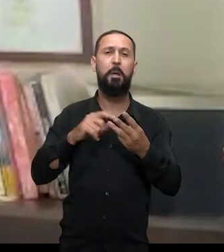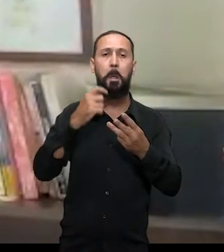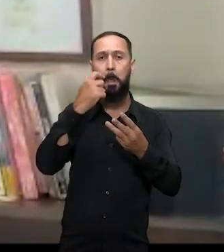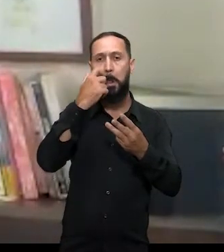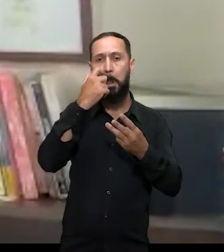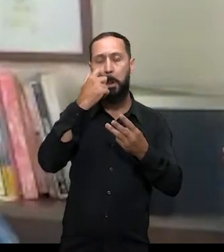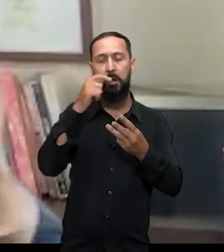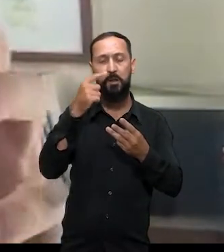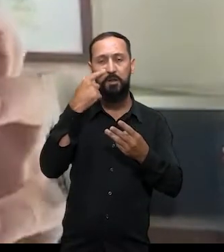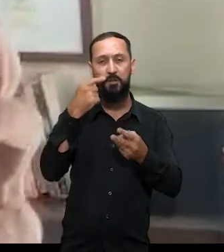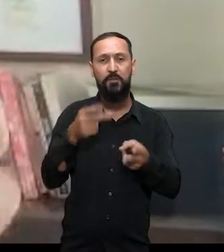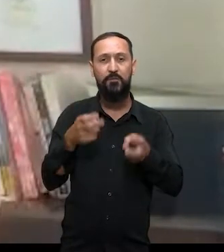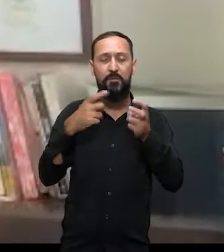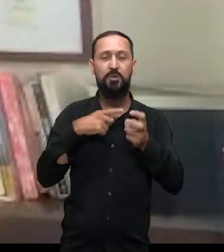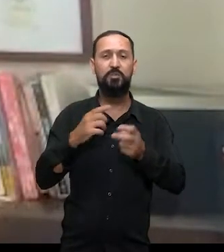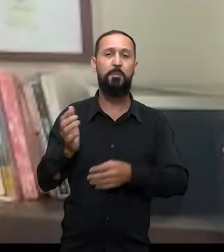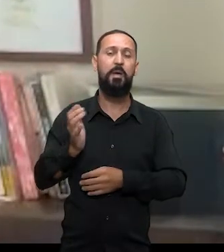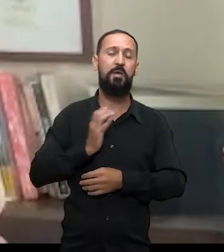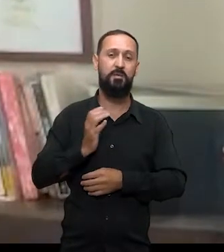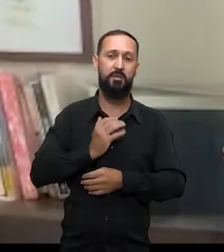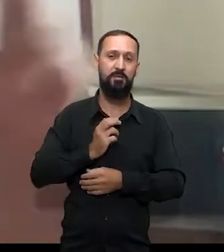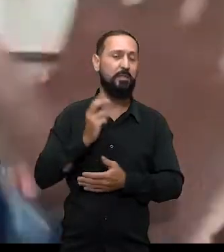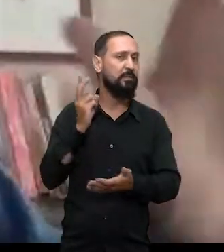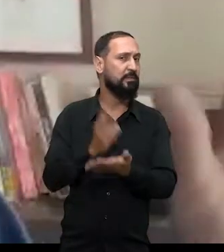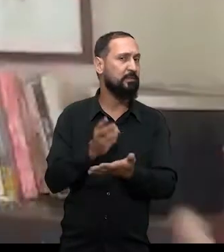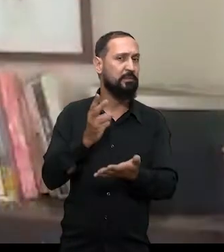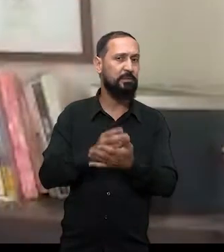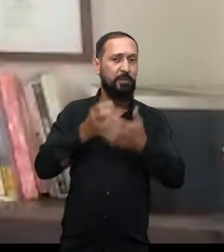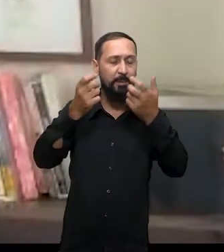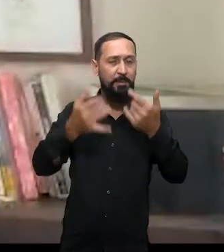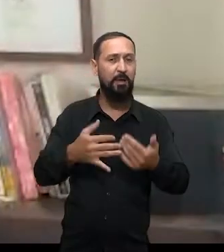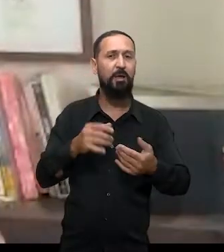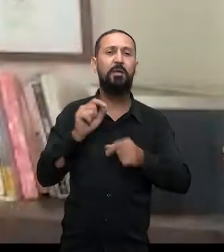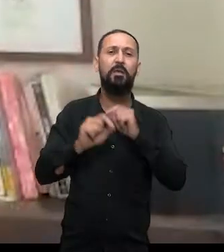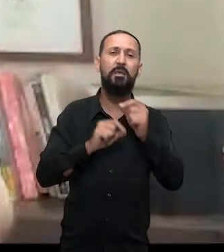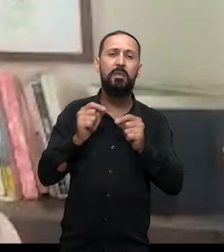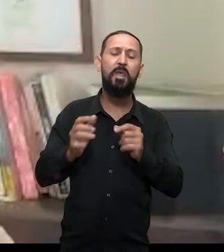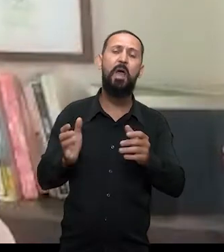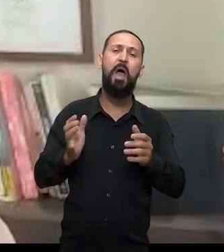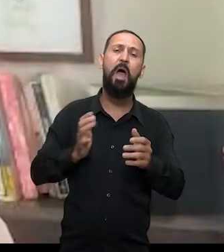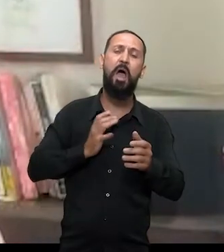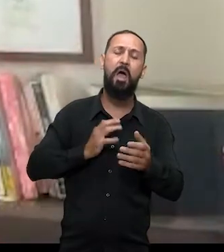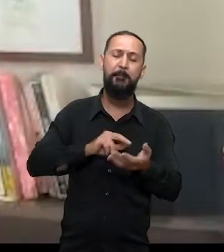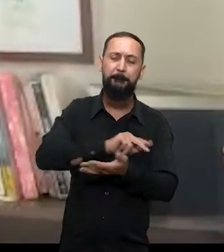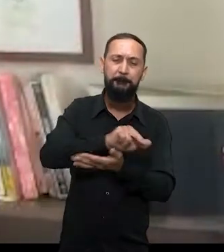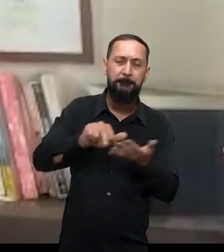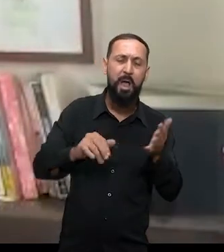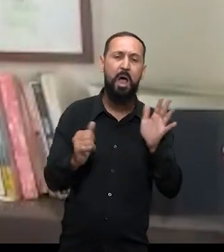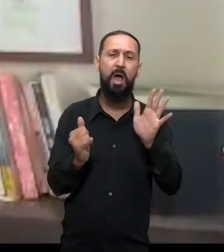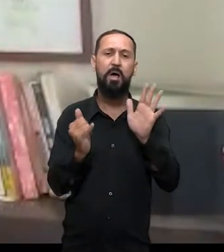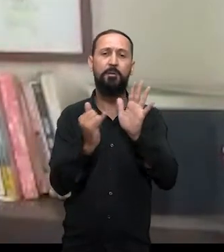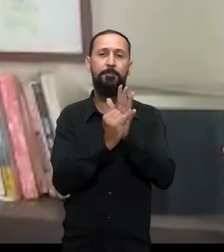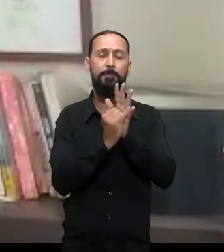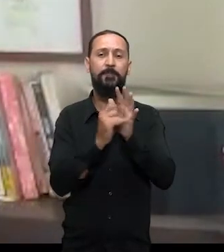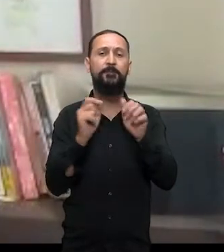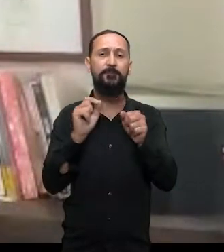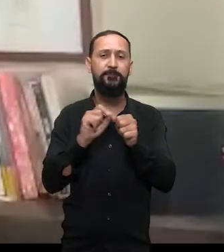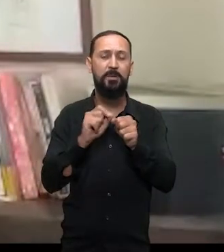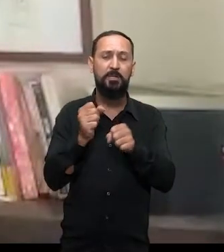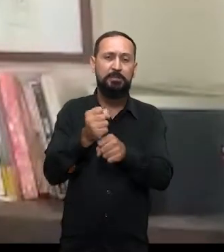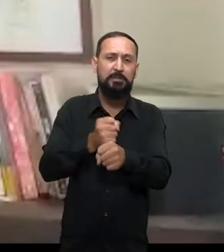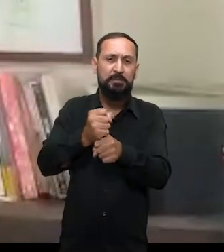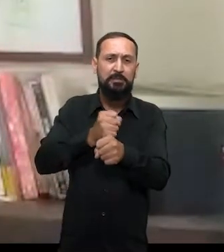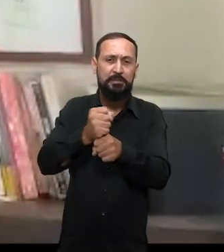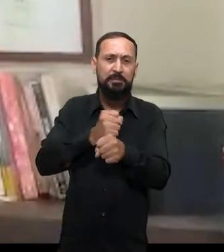ele percebeu que ali havia uma grande riqueza, né, e ele sempre comentava isso, né? Que riqueza é essa? Uma iconografia produzida